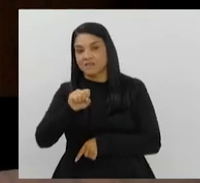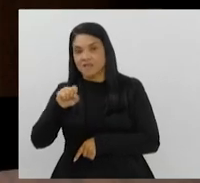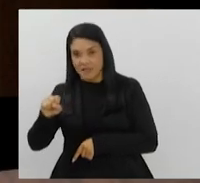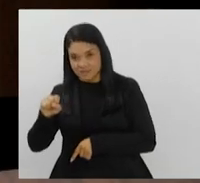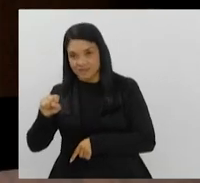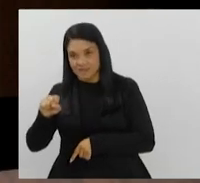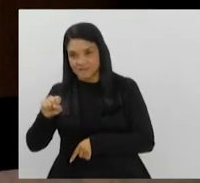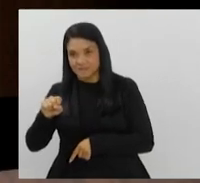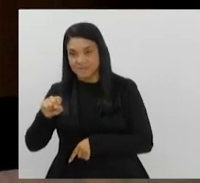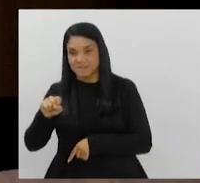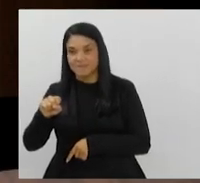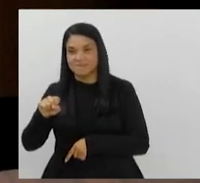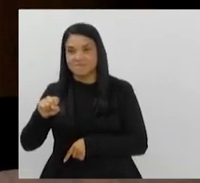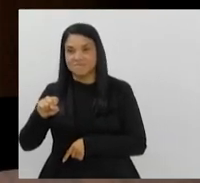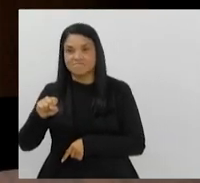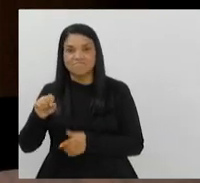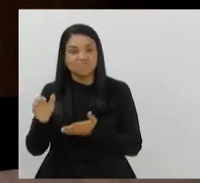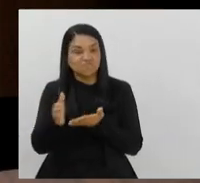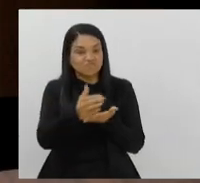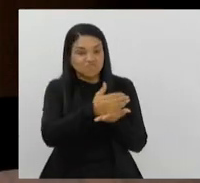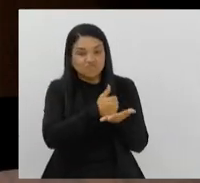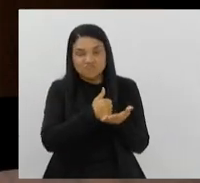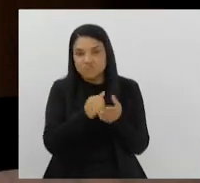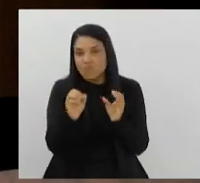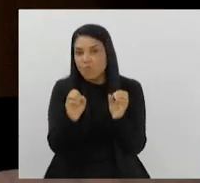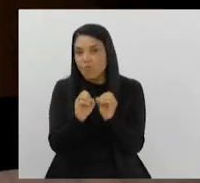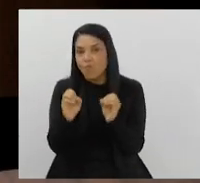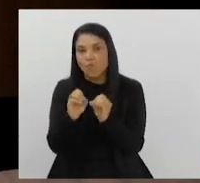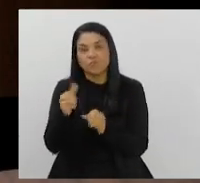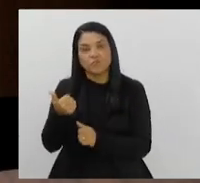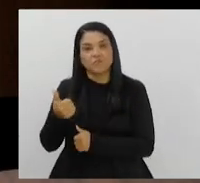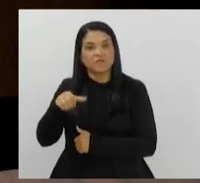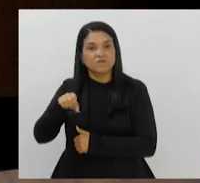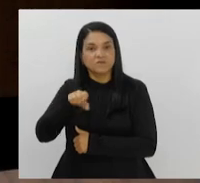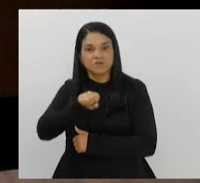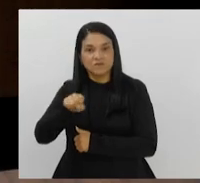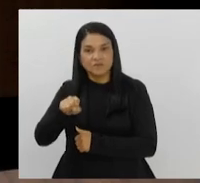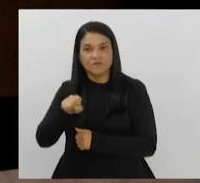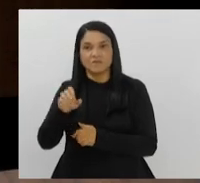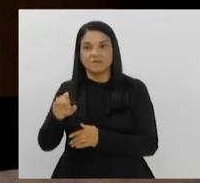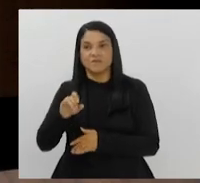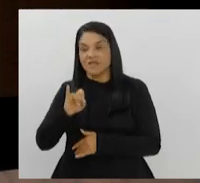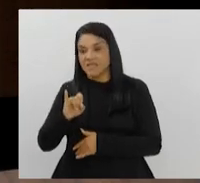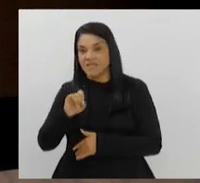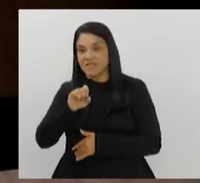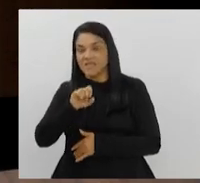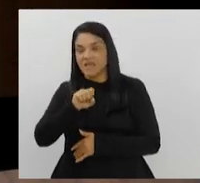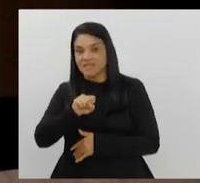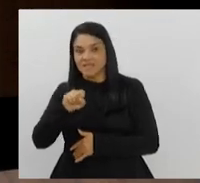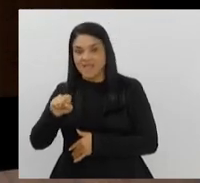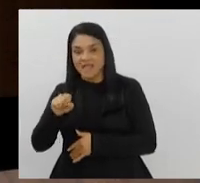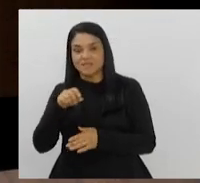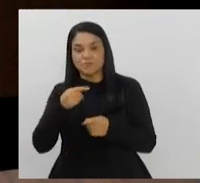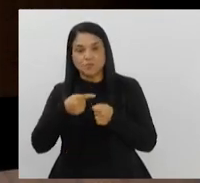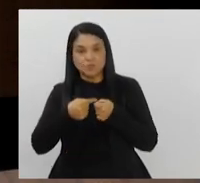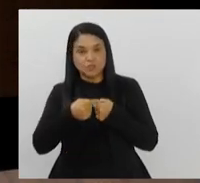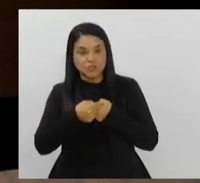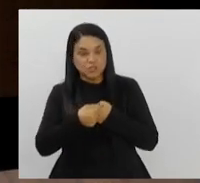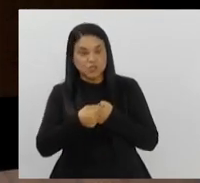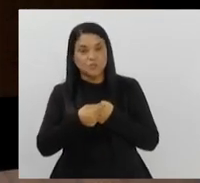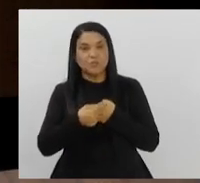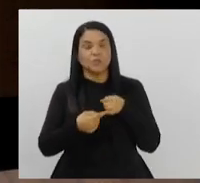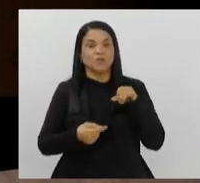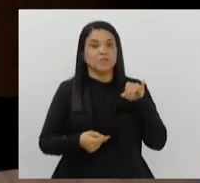quê? O ISS não arrecadava nada em 88. Então, vamos dar o ISS para o município. O ICMS fica